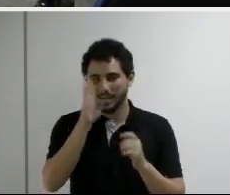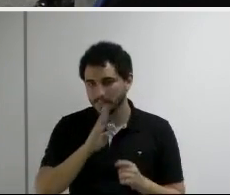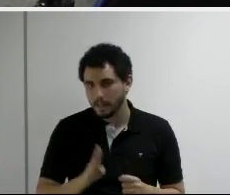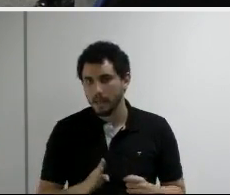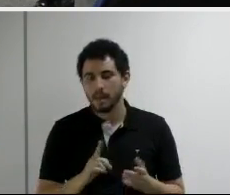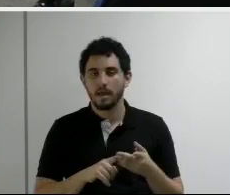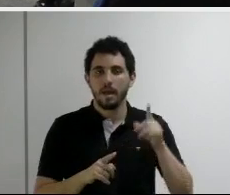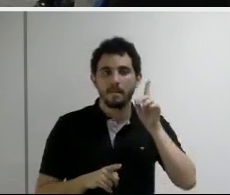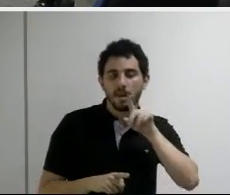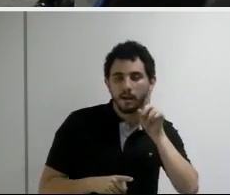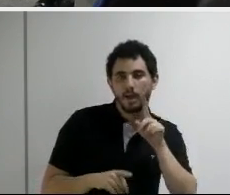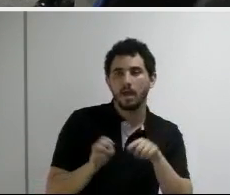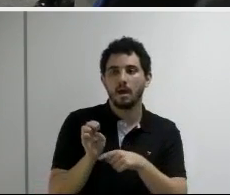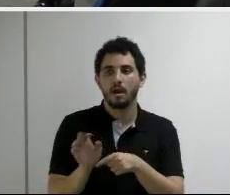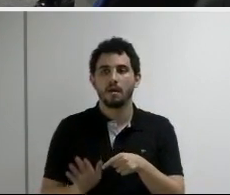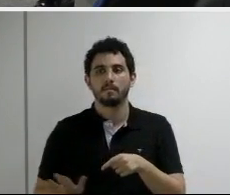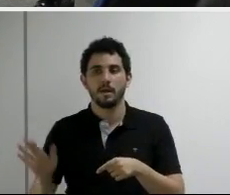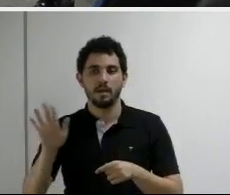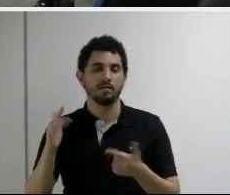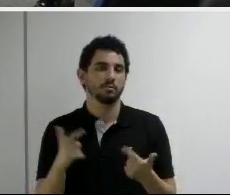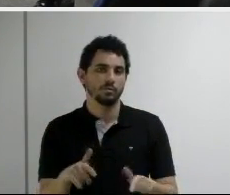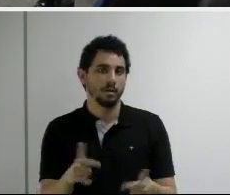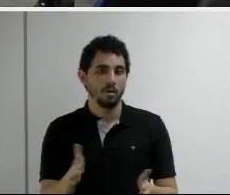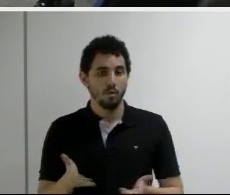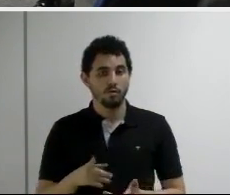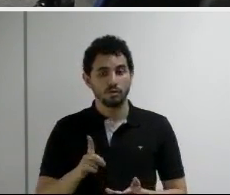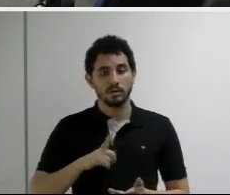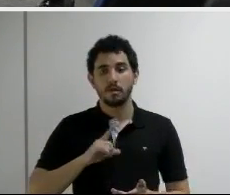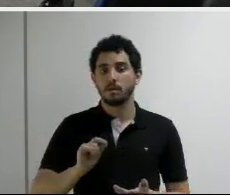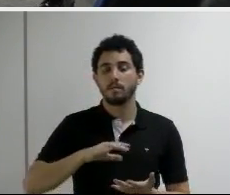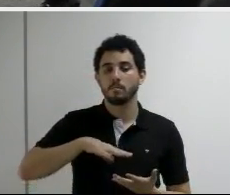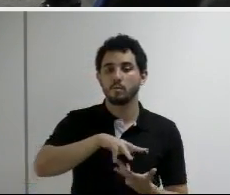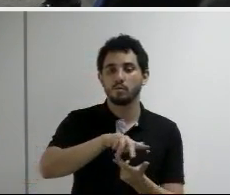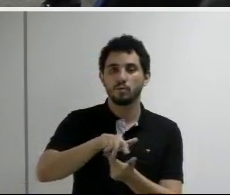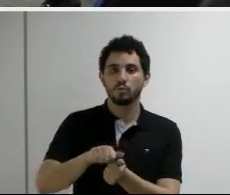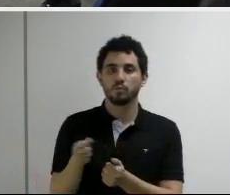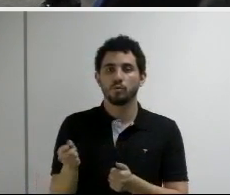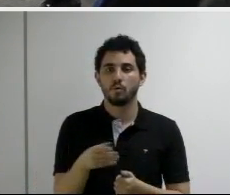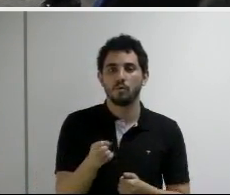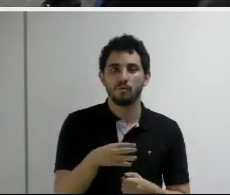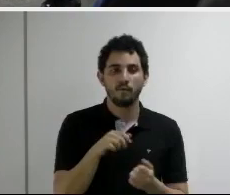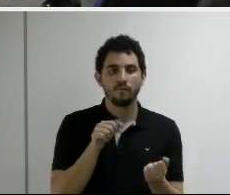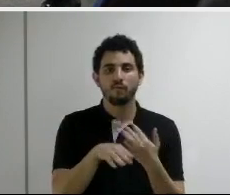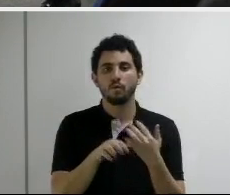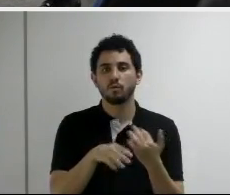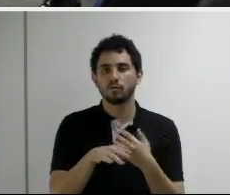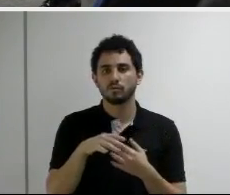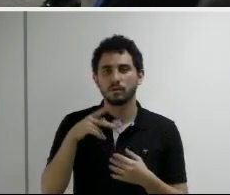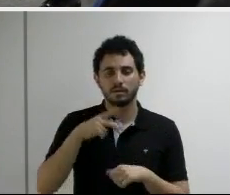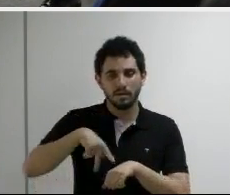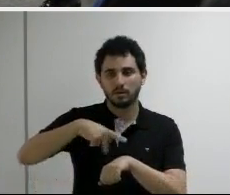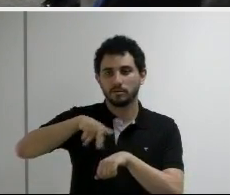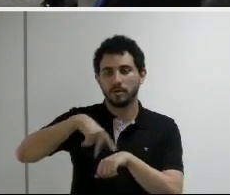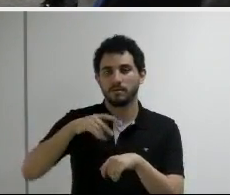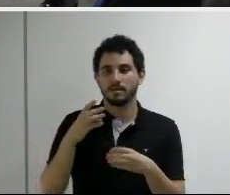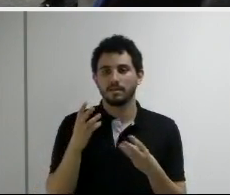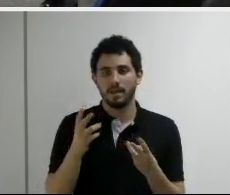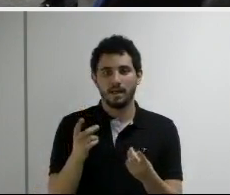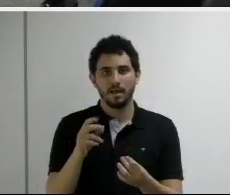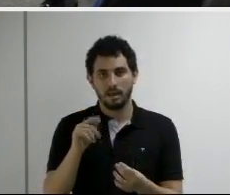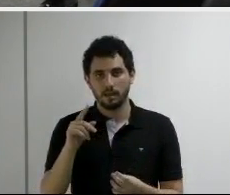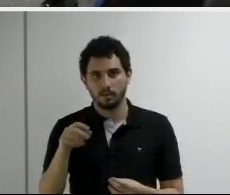a economia digital europeia, né? Nós vivemos num mundo globalizado e cada vez mais o fluxo internacional de dados é algo